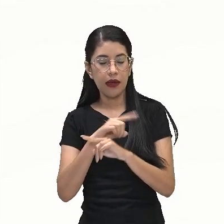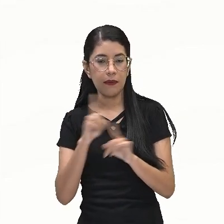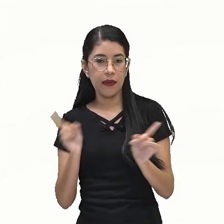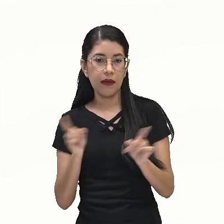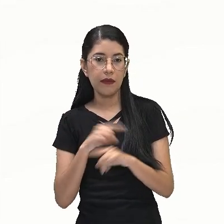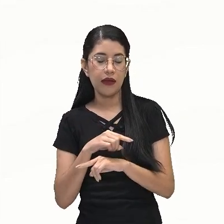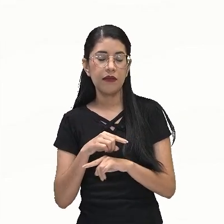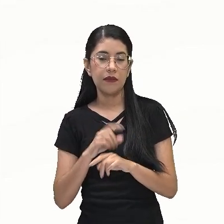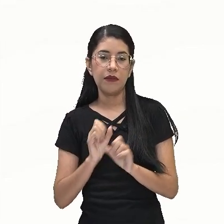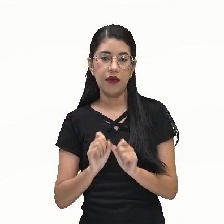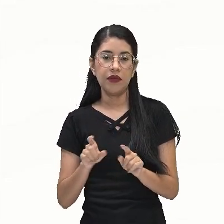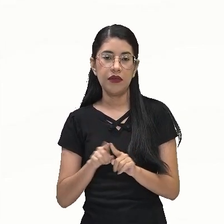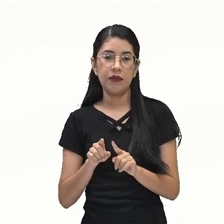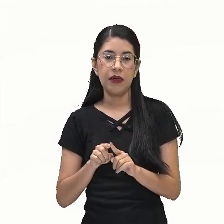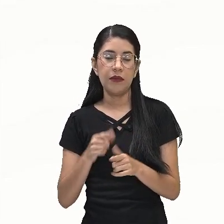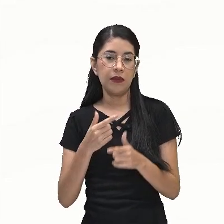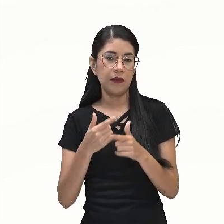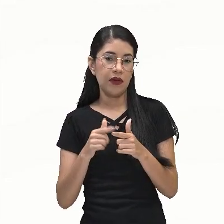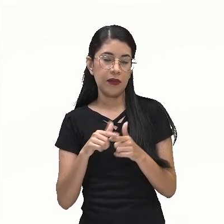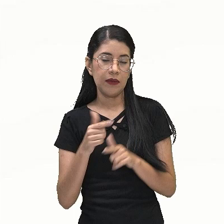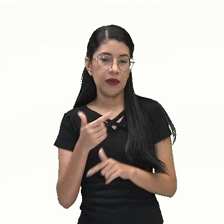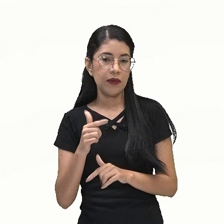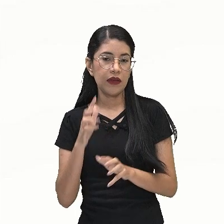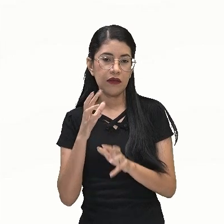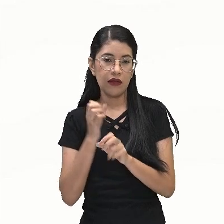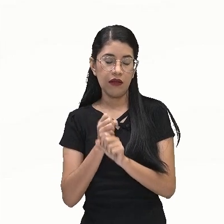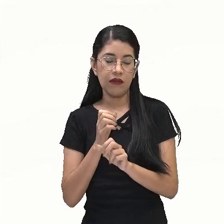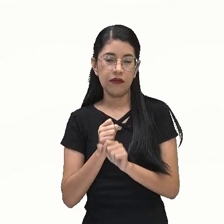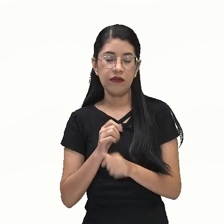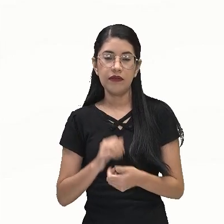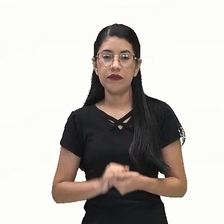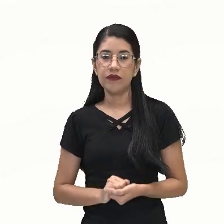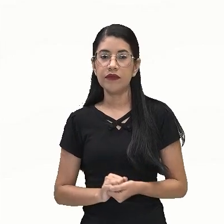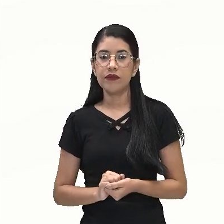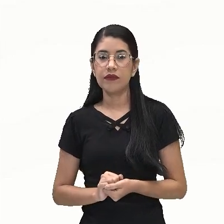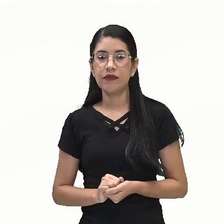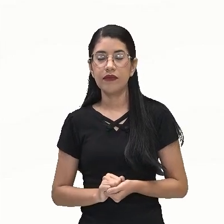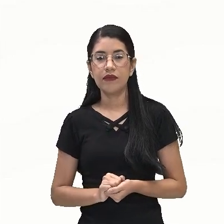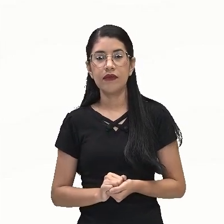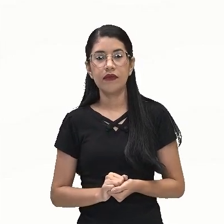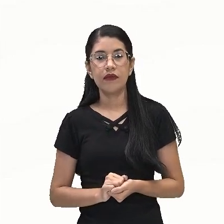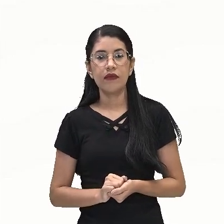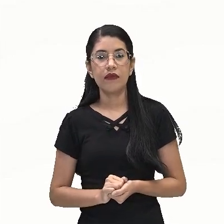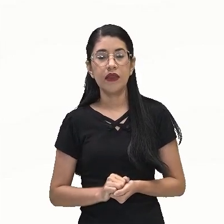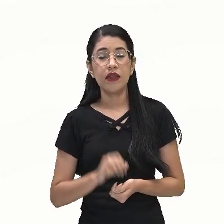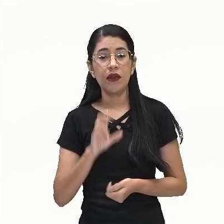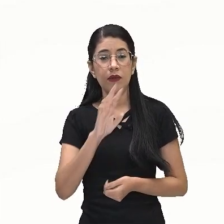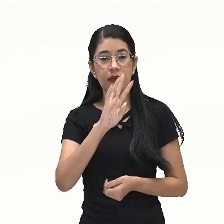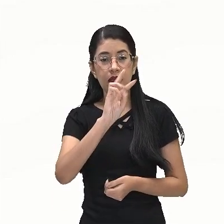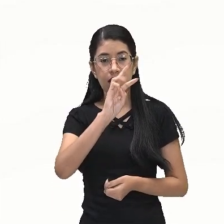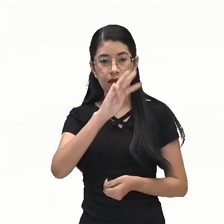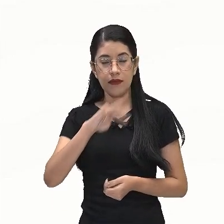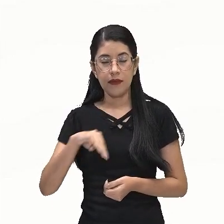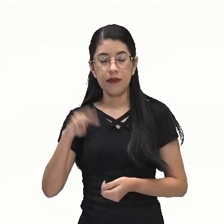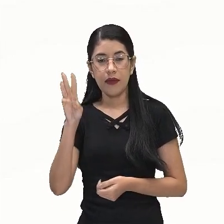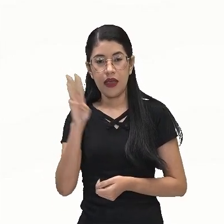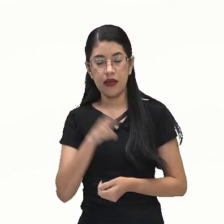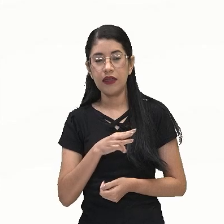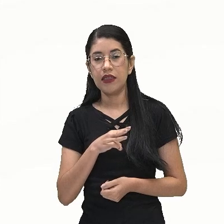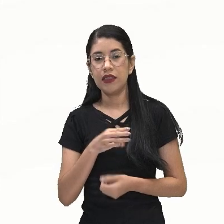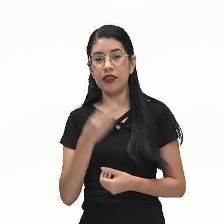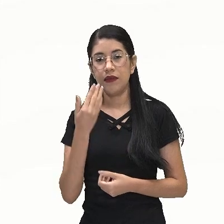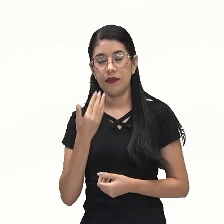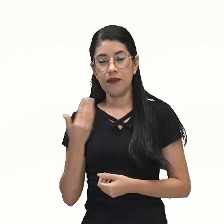incógnitas, que não vai comprometer a solução do nosso sistema. Ok? E aí na matriz completa, certo?